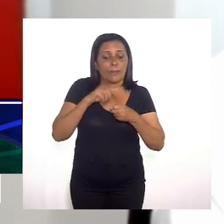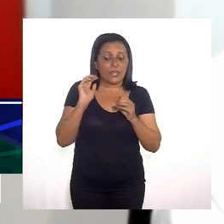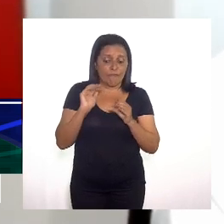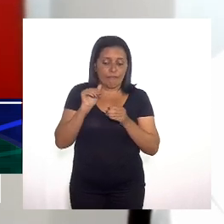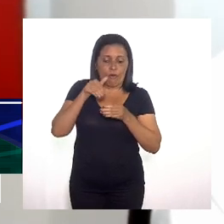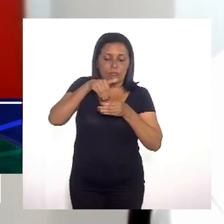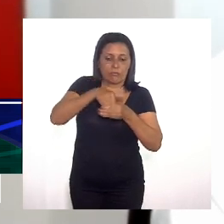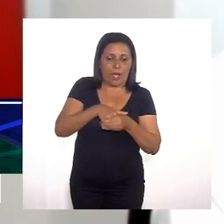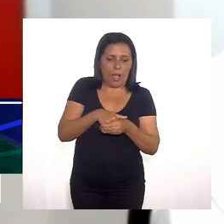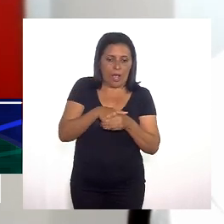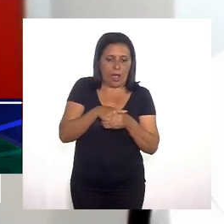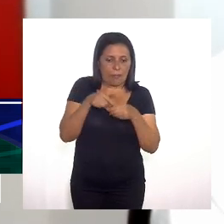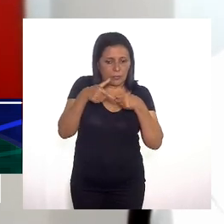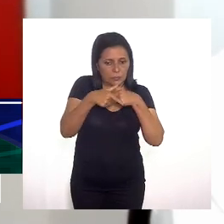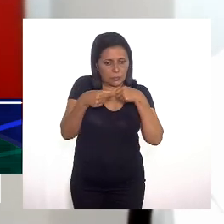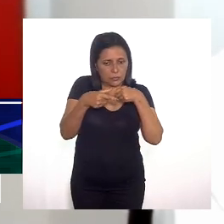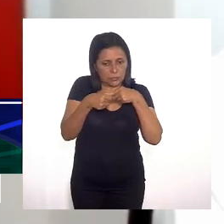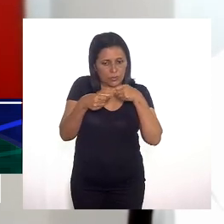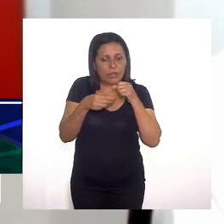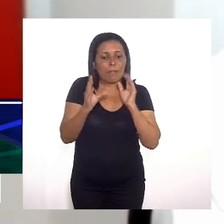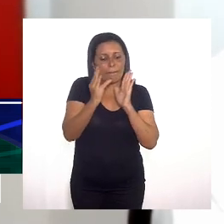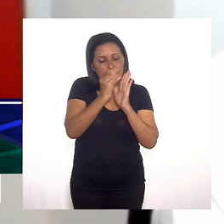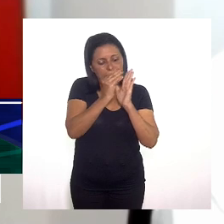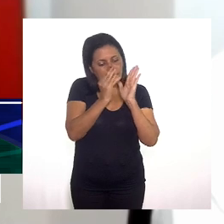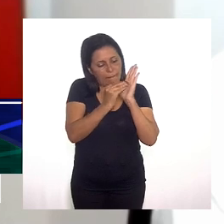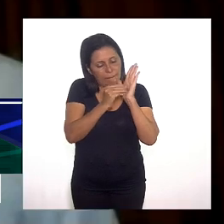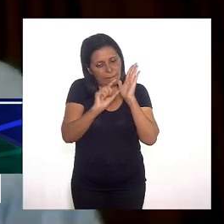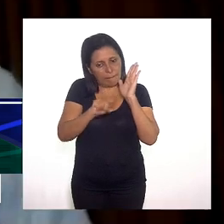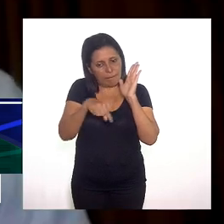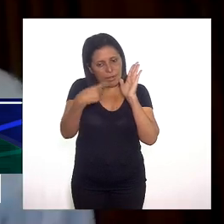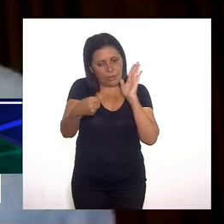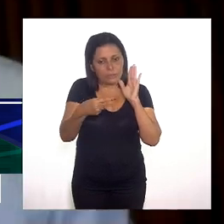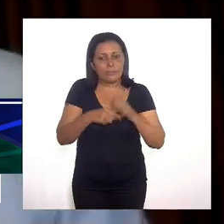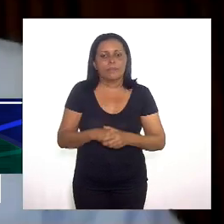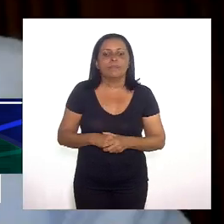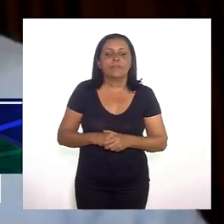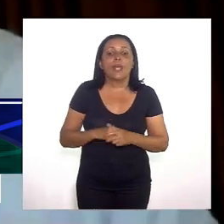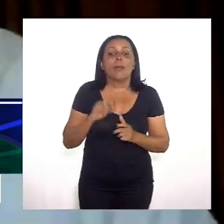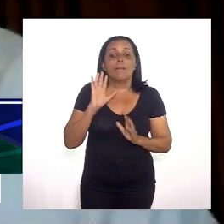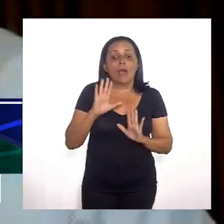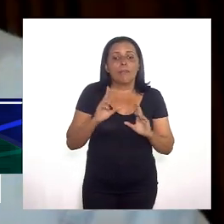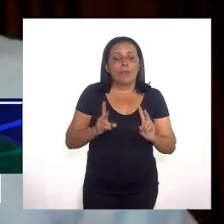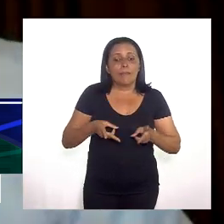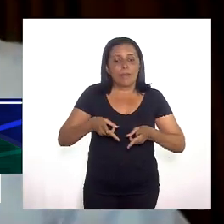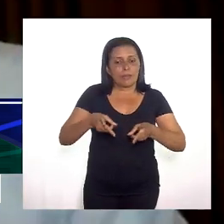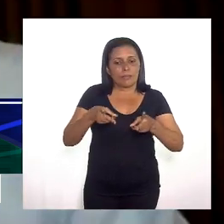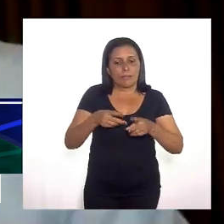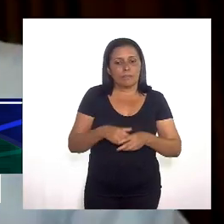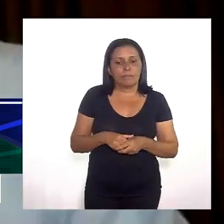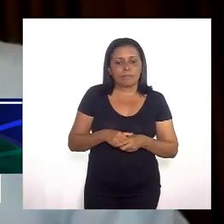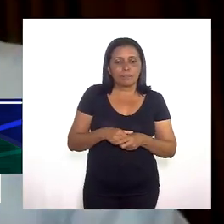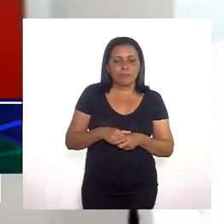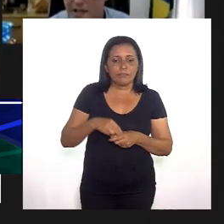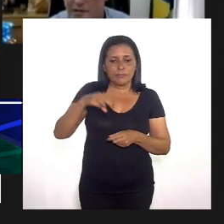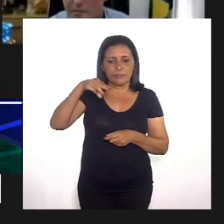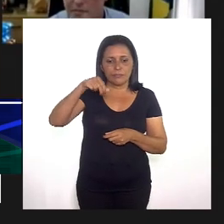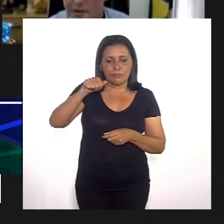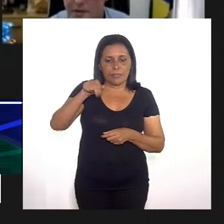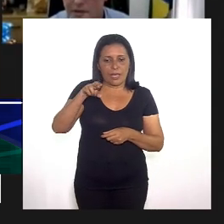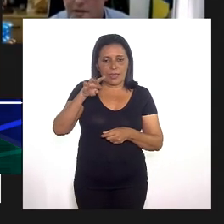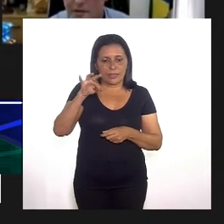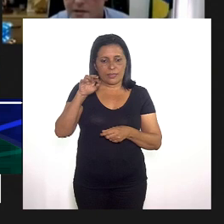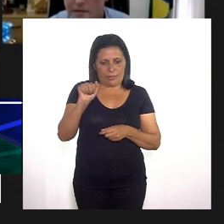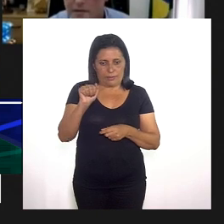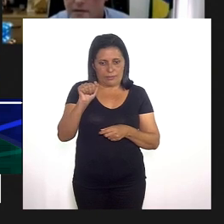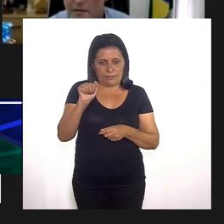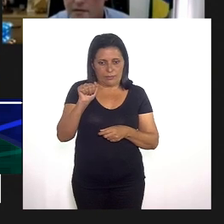votarmos os vetos, ele vem na pauta seguinte, ok? Ok. É só para manter o... Deputada Marta e deputado Carlos Mink. Ok,